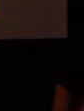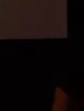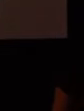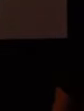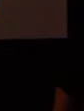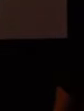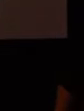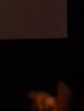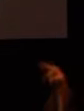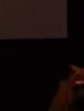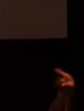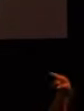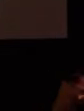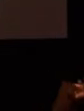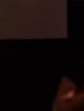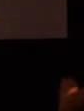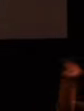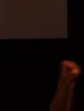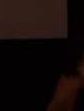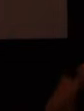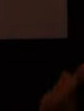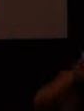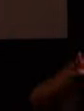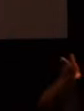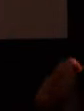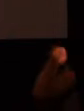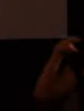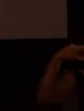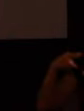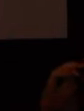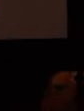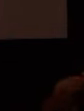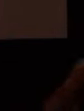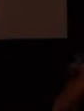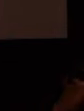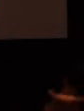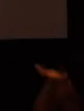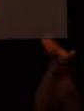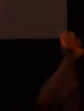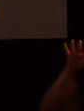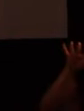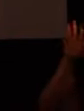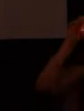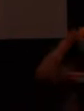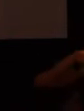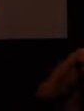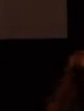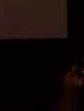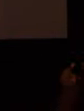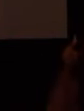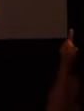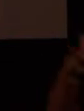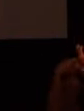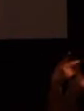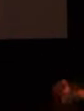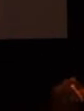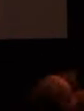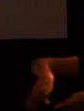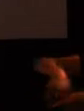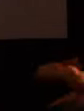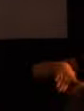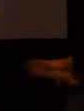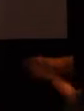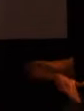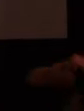que eu diga a vocês também que, diferente da regra geral do que conta para gabarito, Na área de borda atlântica, porque não queremos